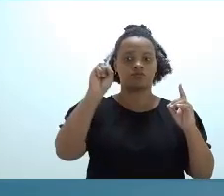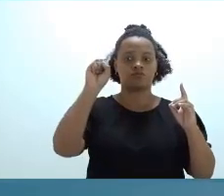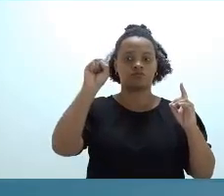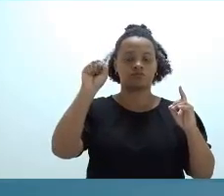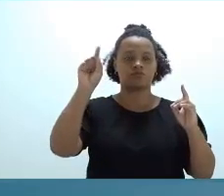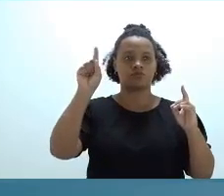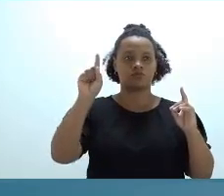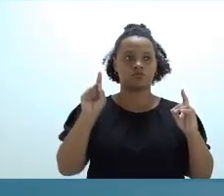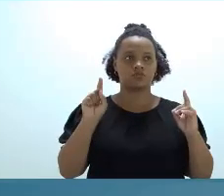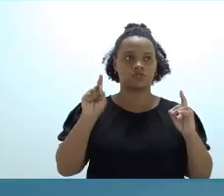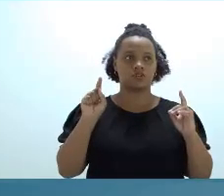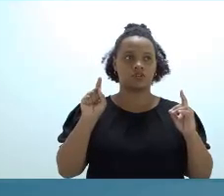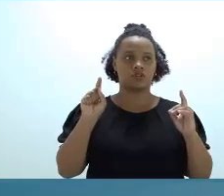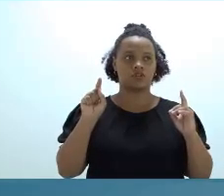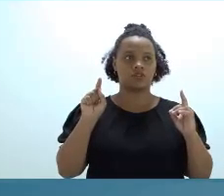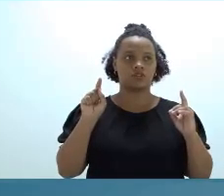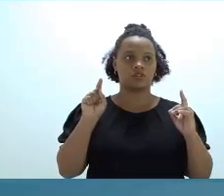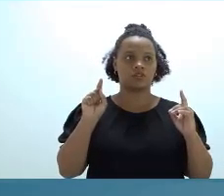de Alencar.